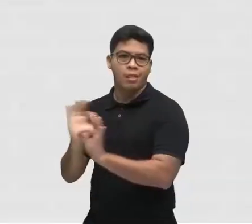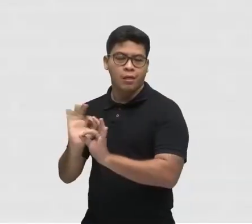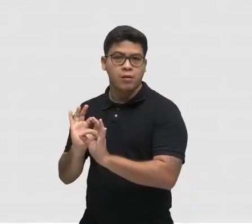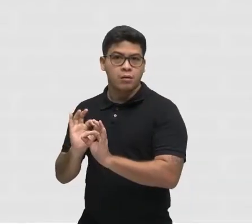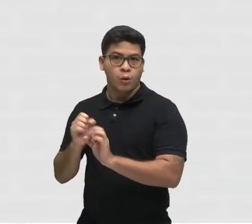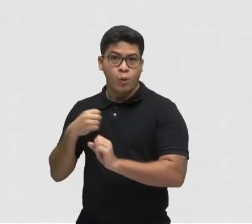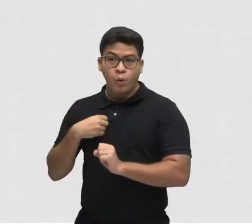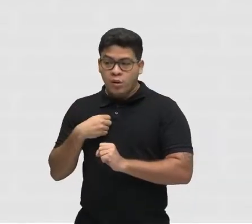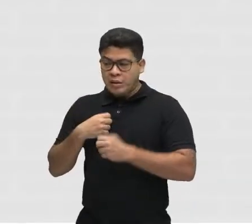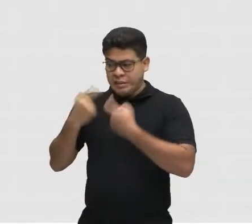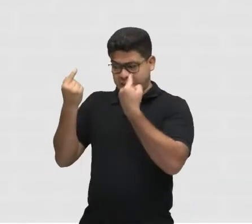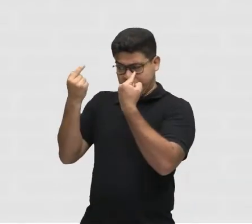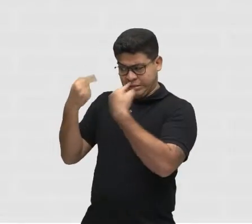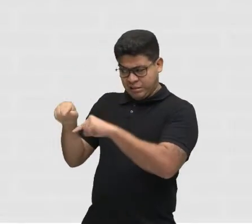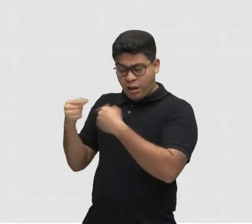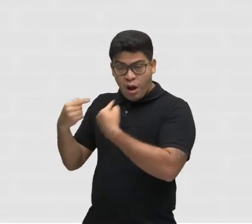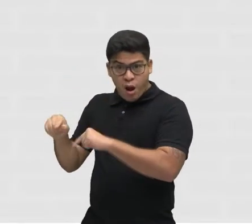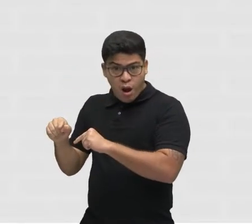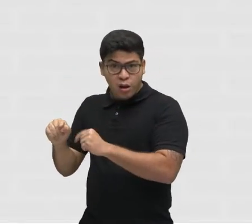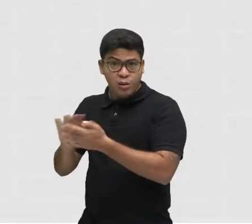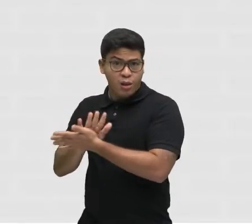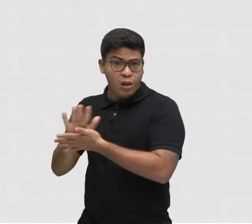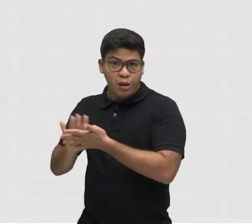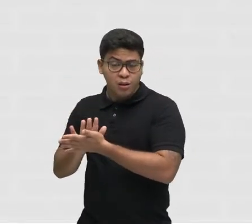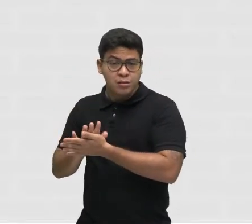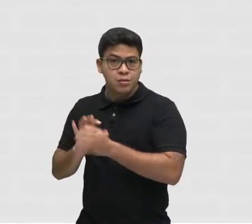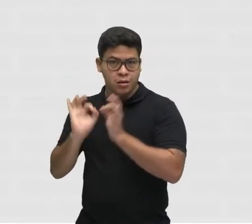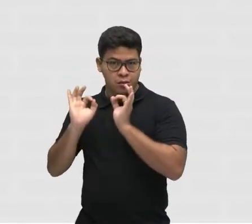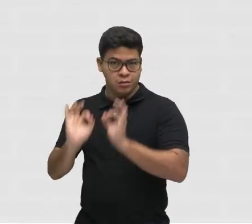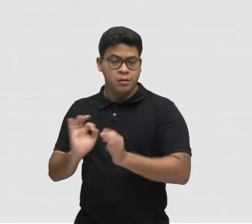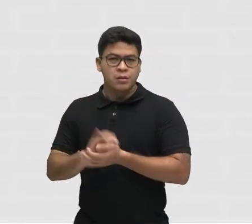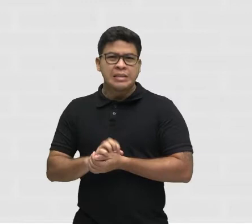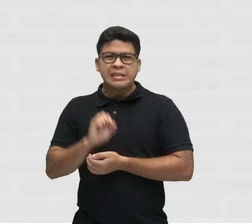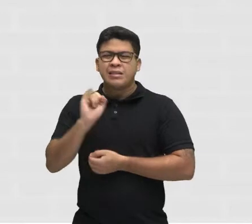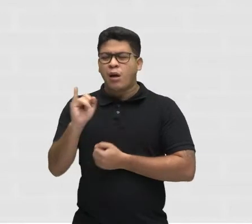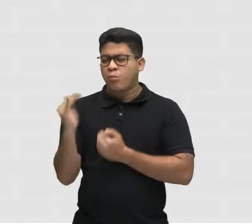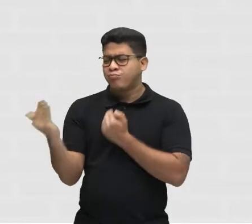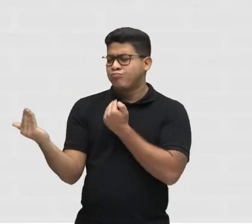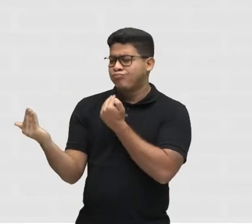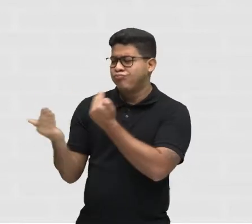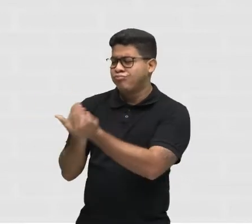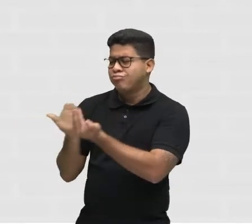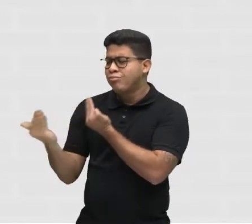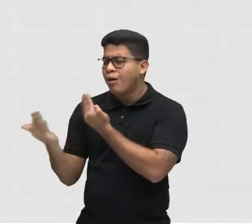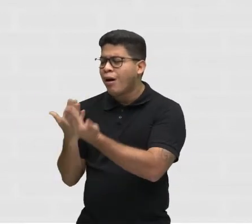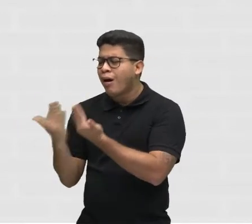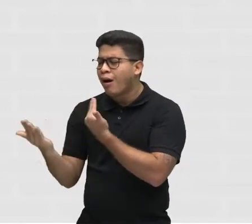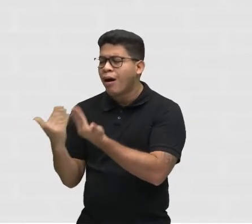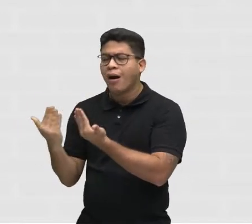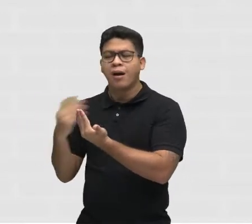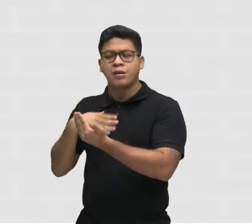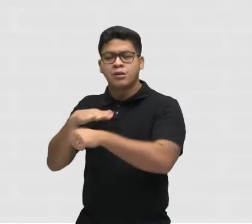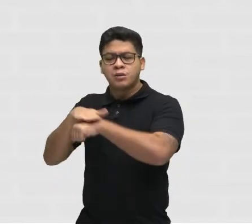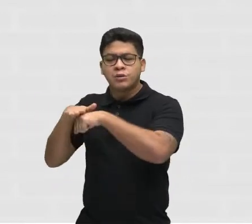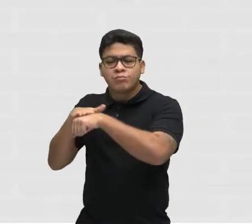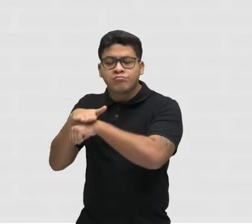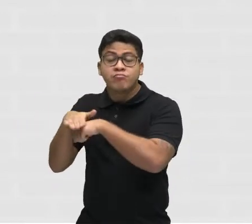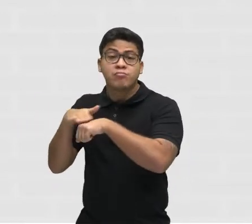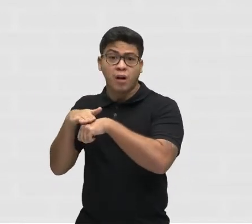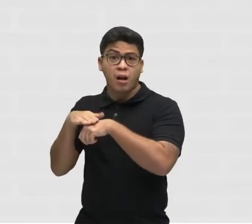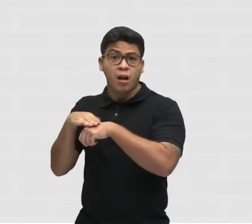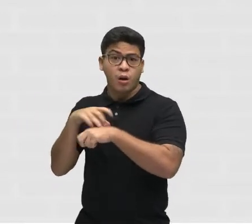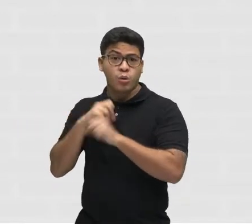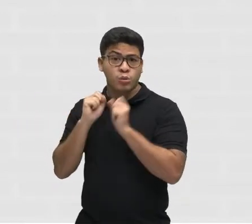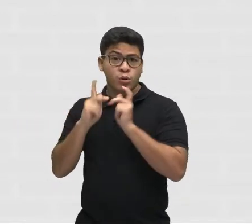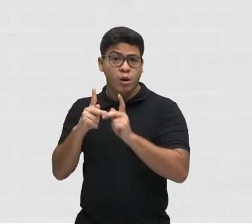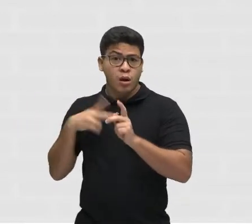não julgar é importante. Se alguém te procura para desabafar alguma coisa para você, é porque se alguém tem em você um